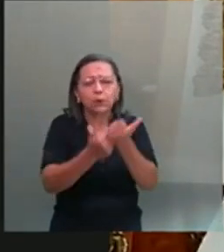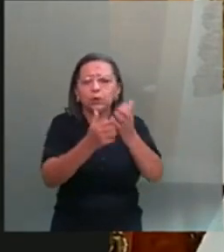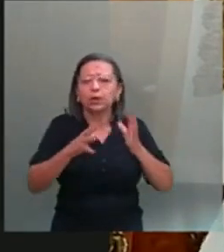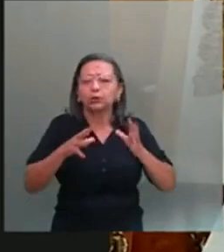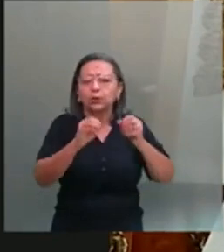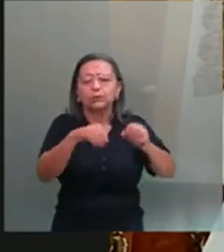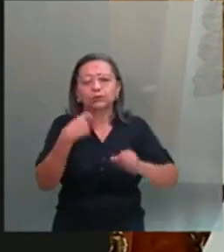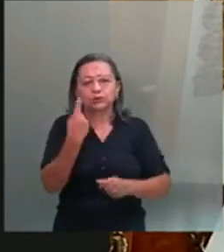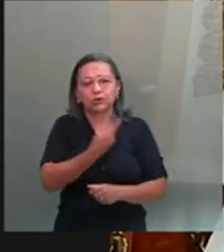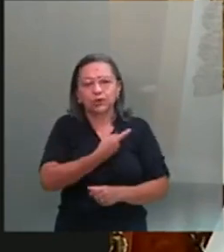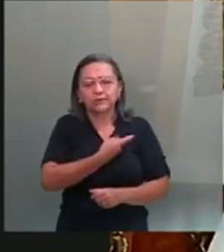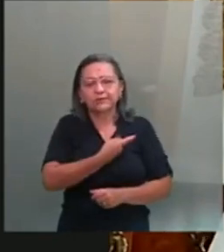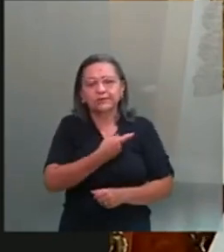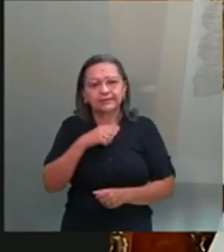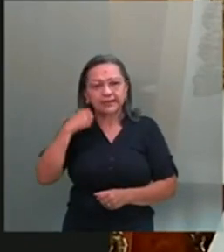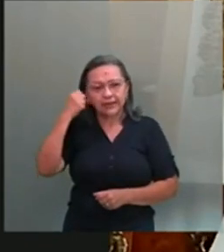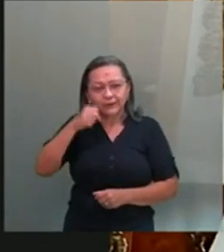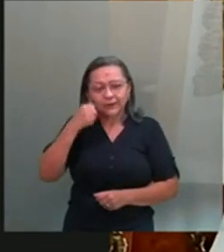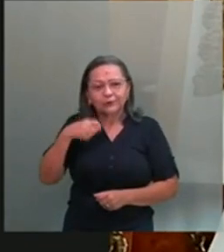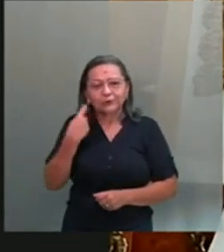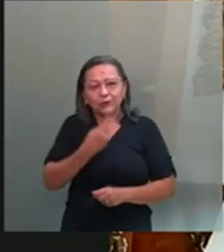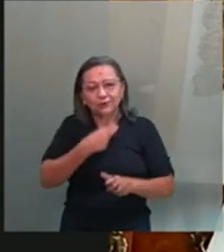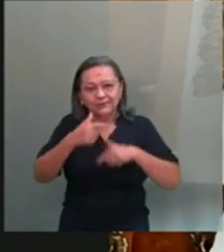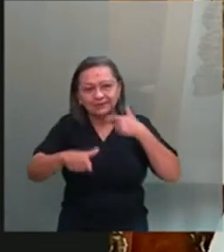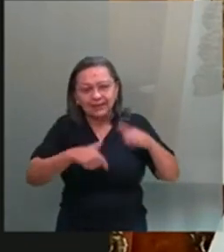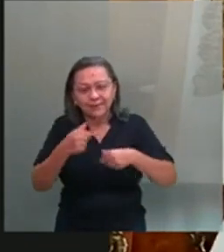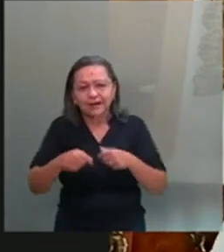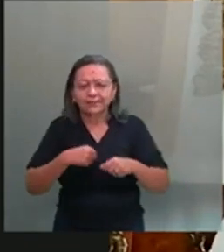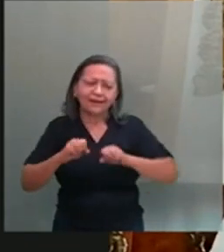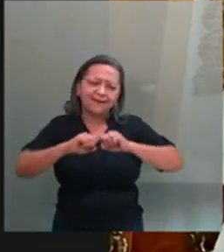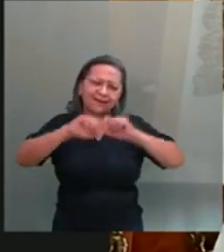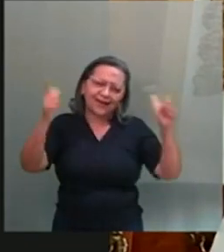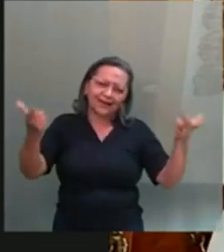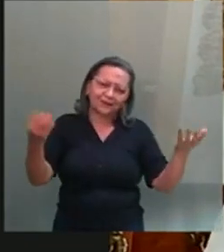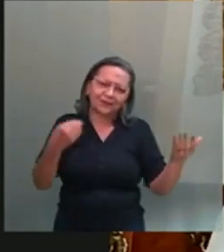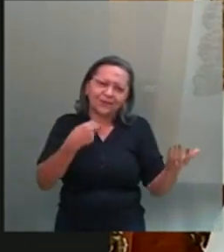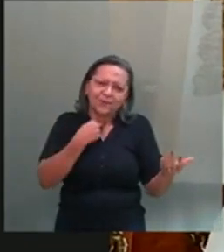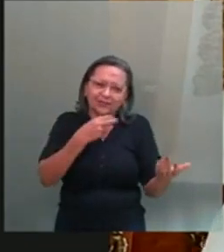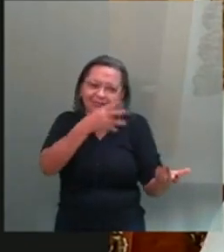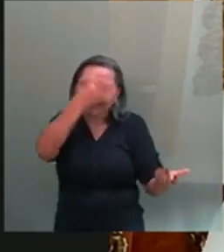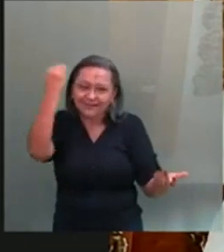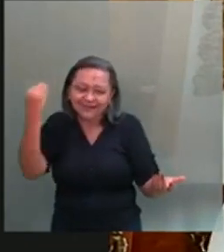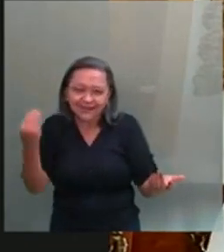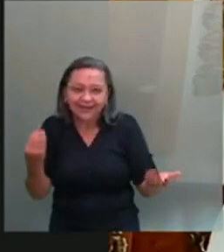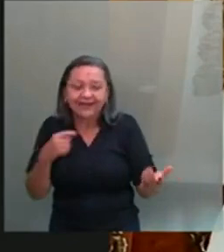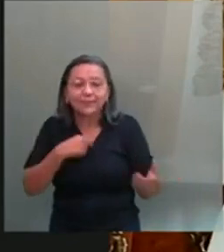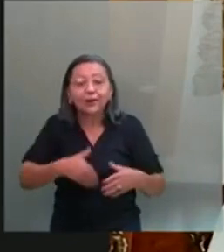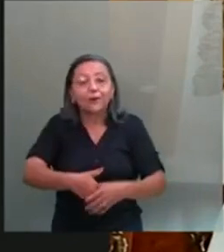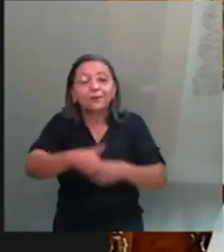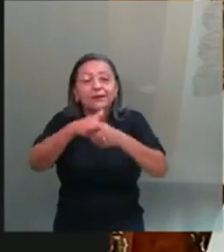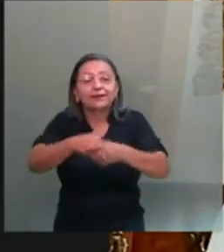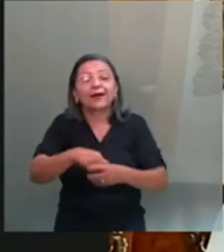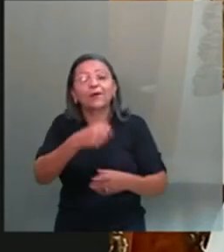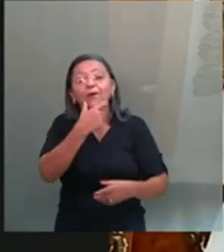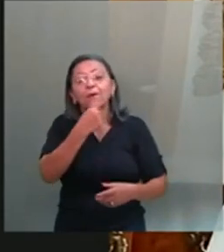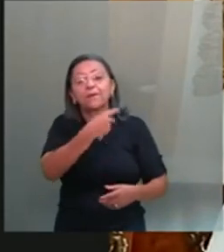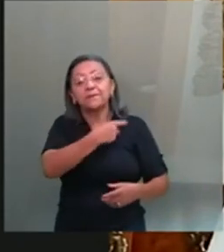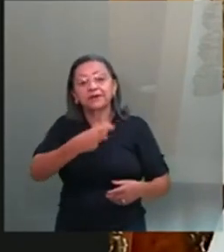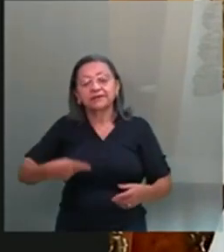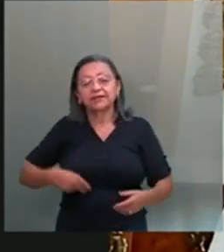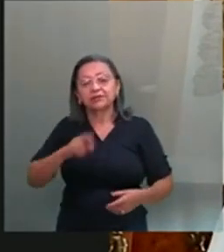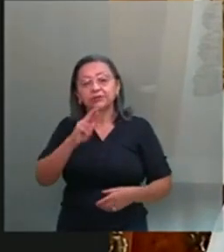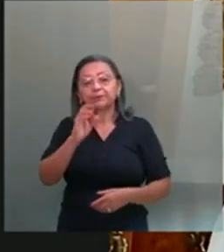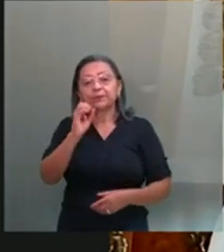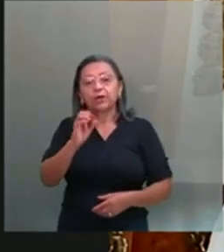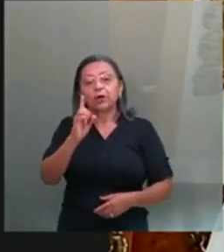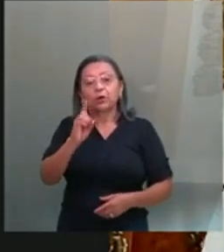nós, senadores, dos nossos trabalhos. E, obviamente, não poderia ser diferente, cumprimentar o presidente Rodrigo Pacheco,